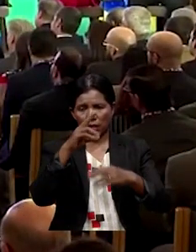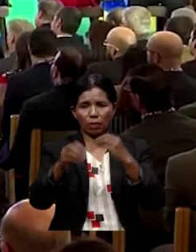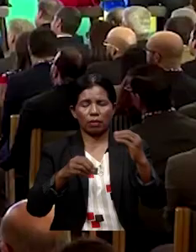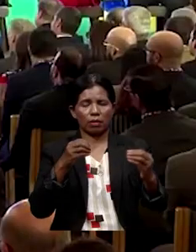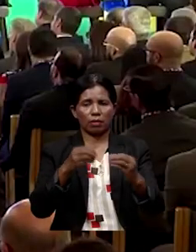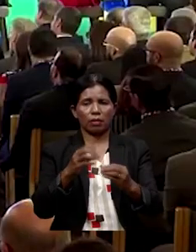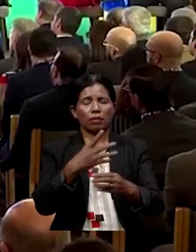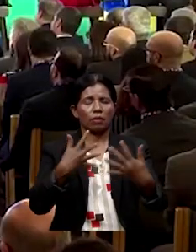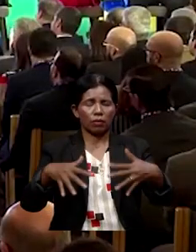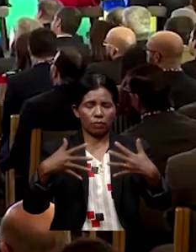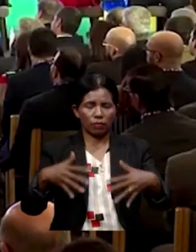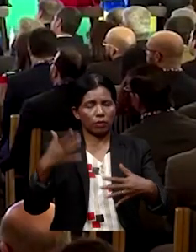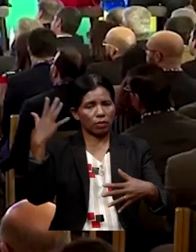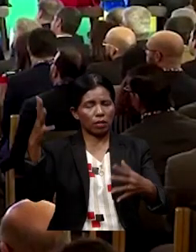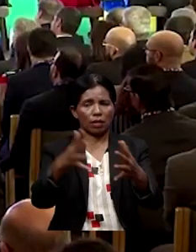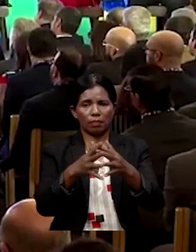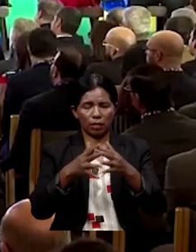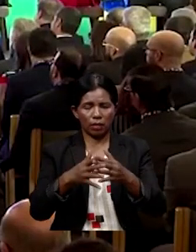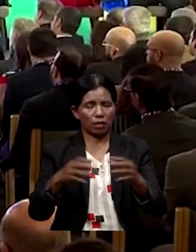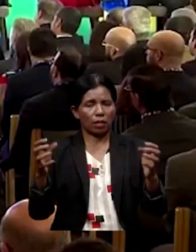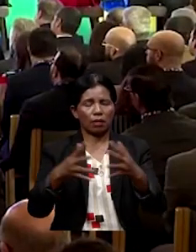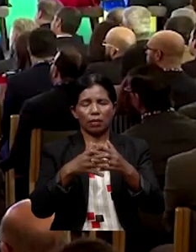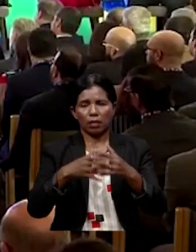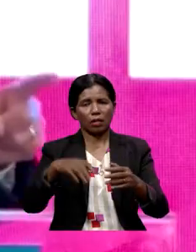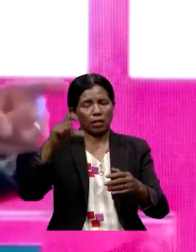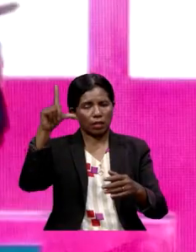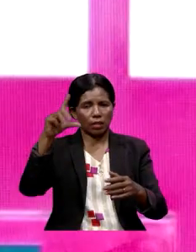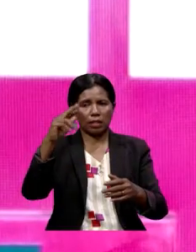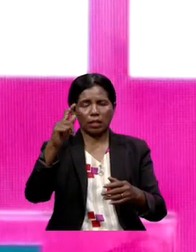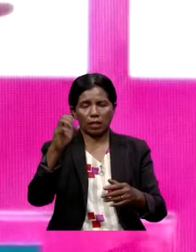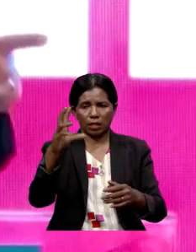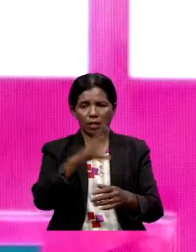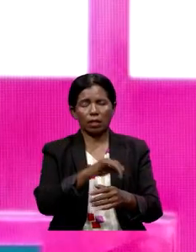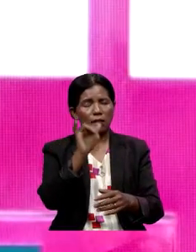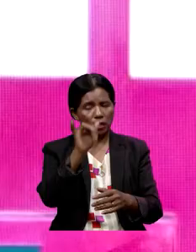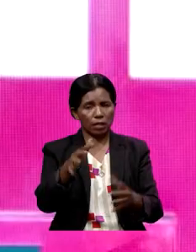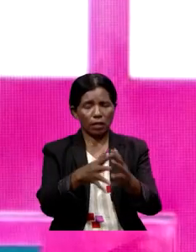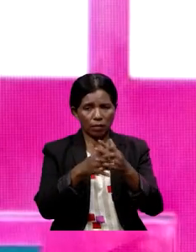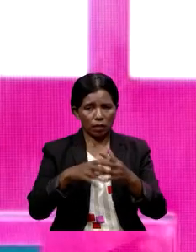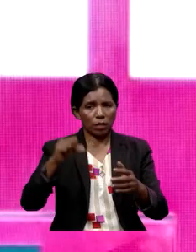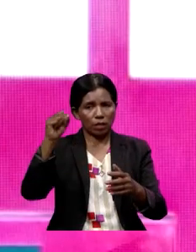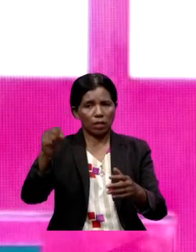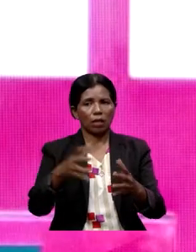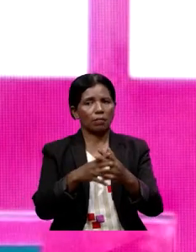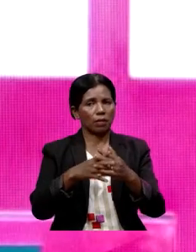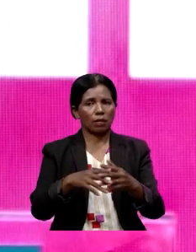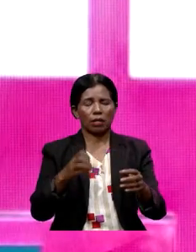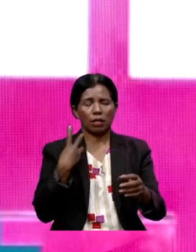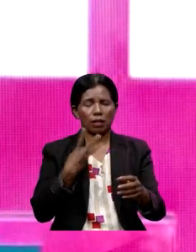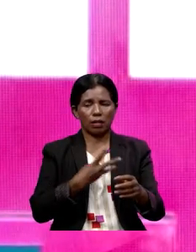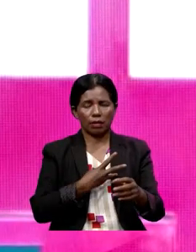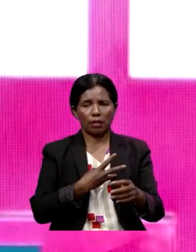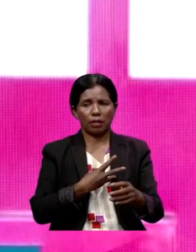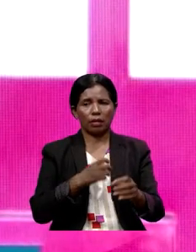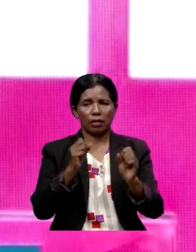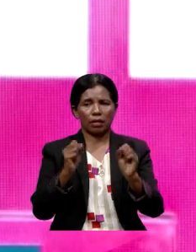que é a América do Sul que não quer, que é a América Latina que não quer. E esse acordo da América do Sul, da América Latina com o Mercosul, pode